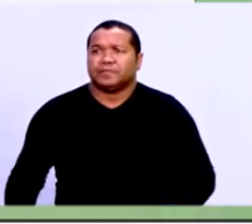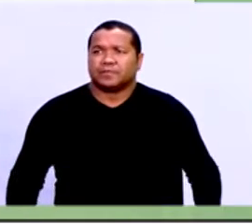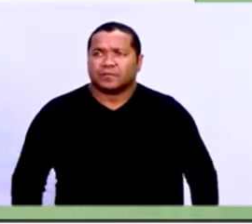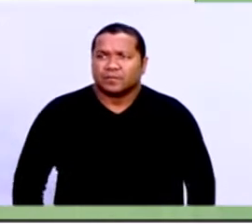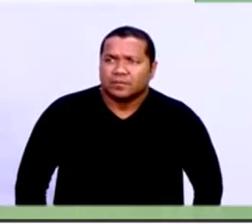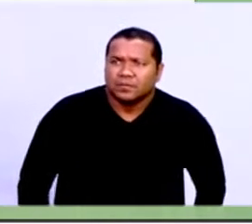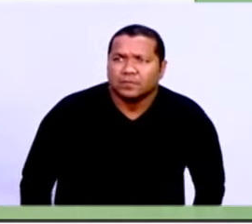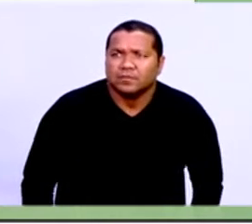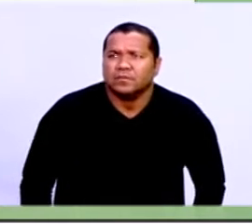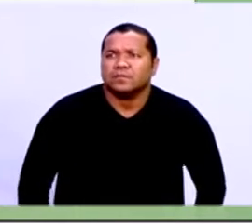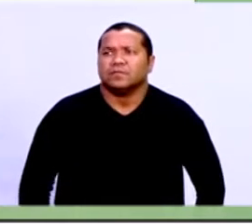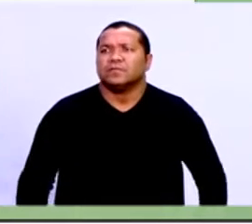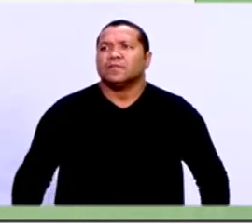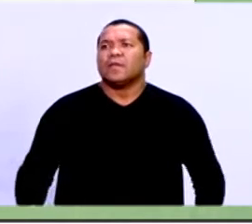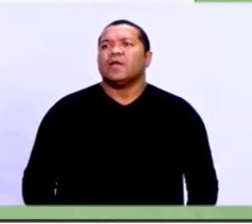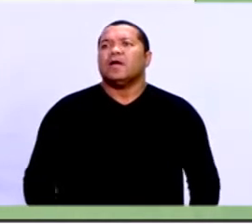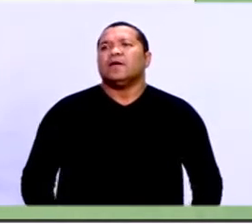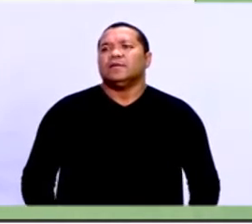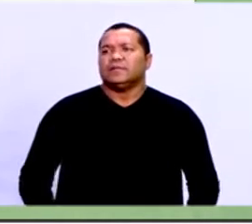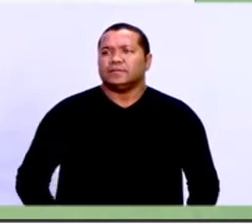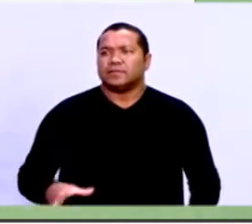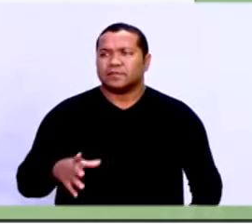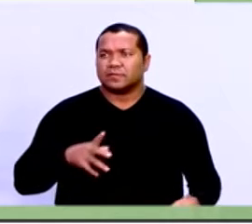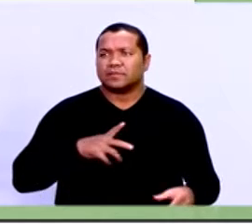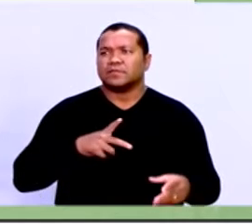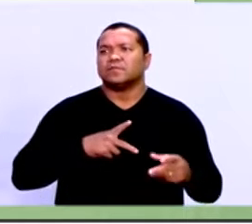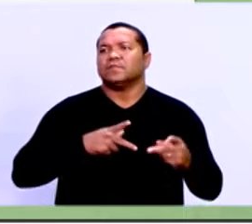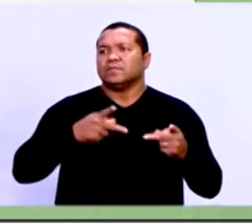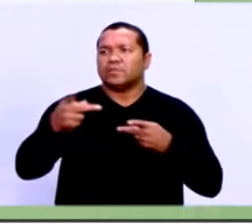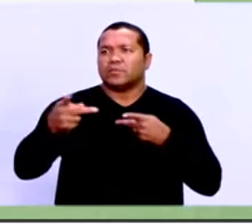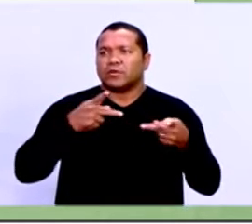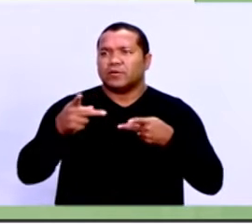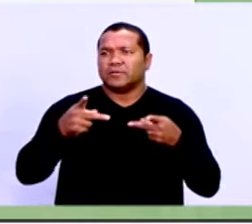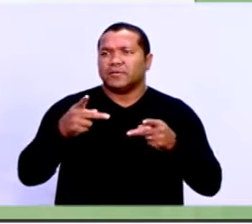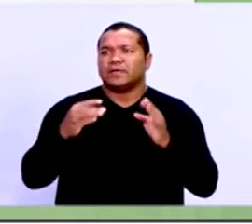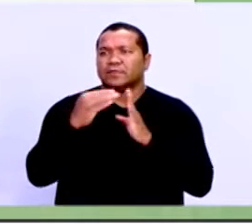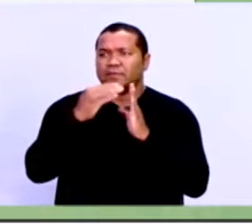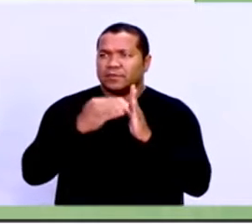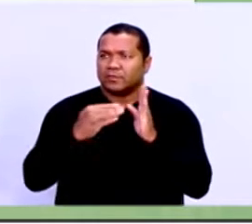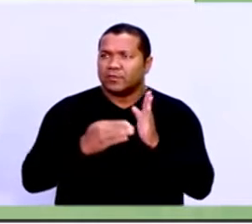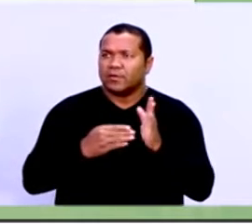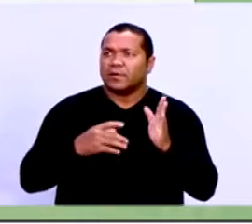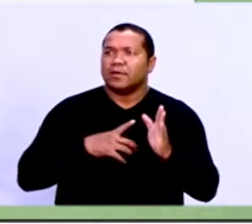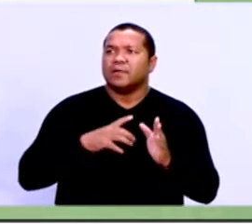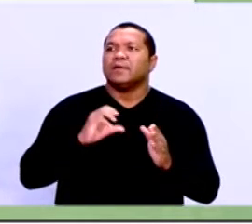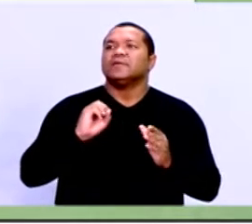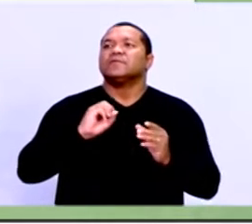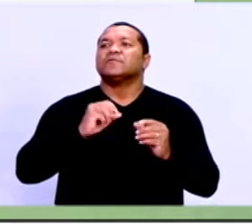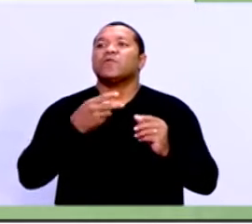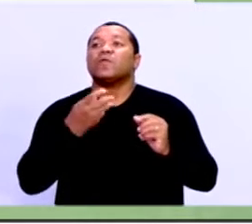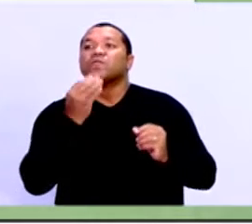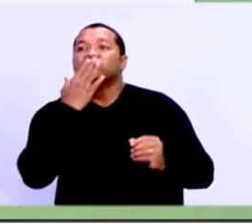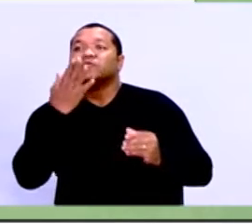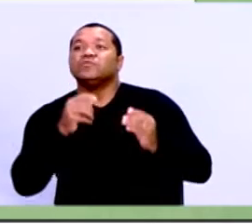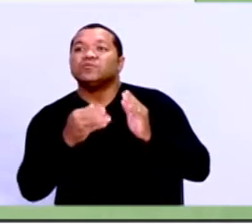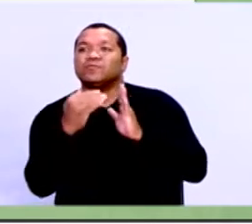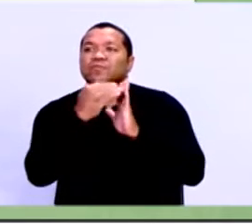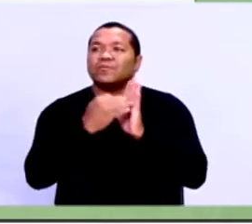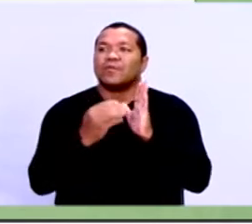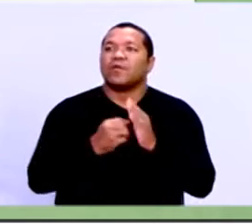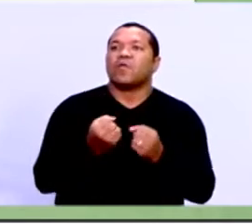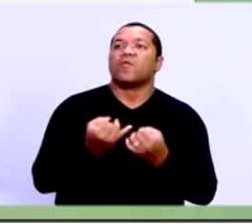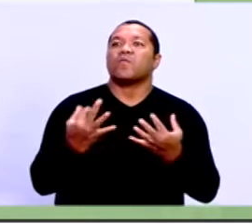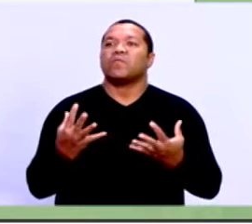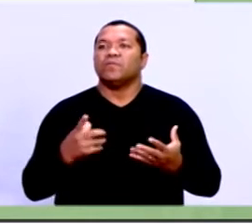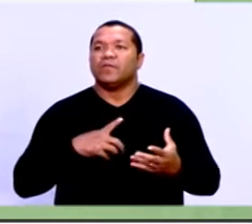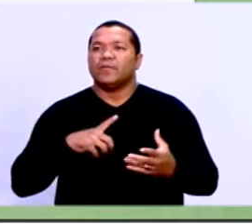projetos de software caracterização aplicação de metodologias e ferramentas de modelagem de